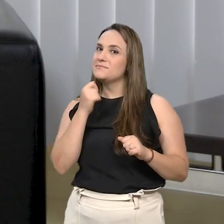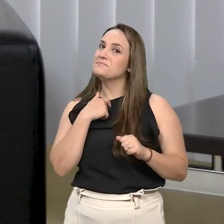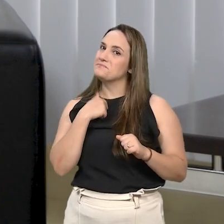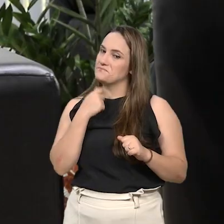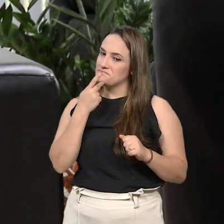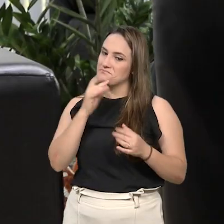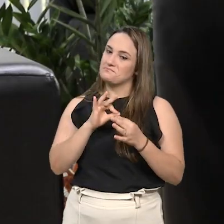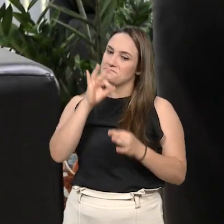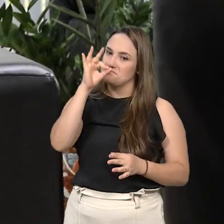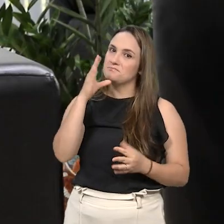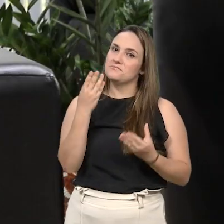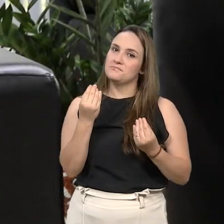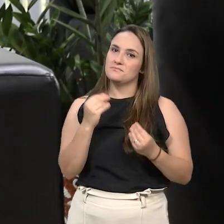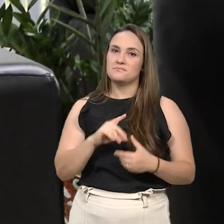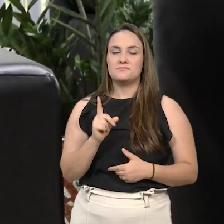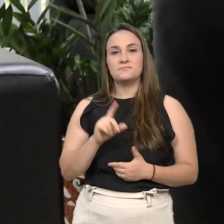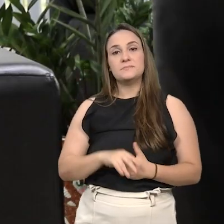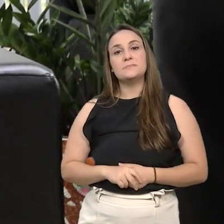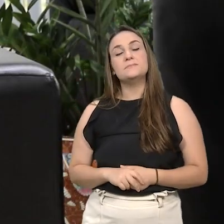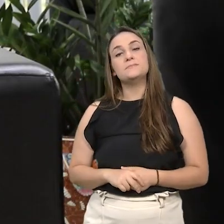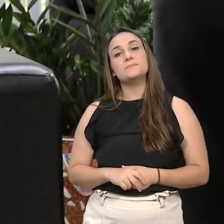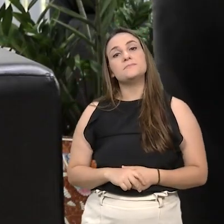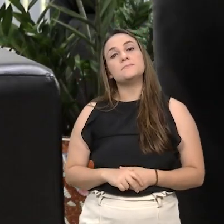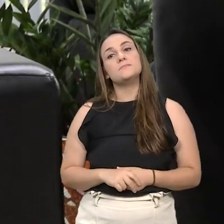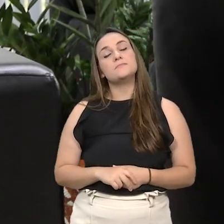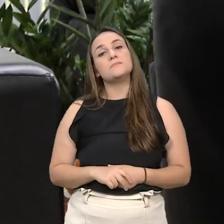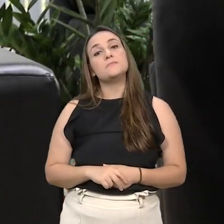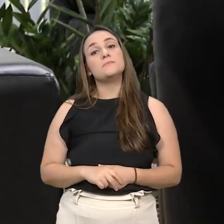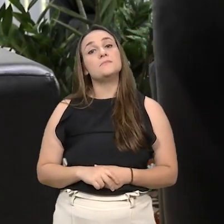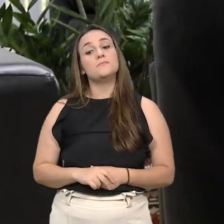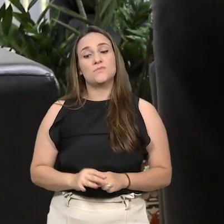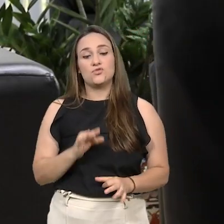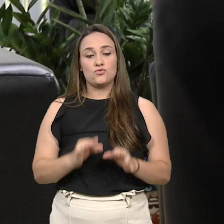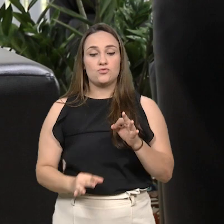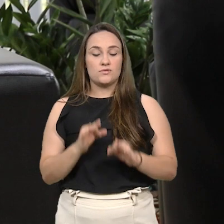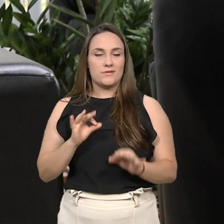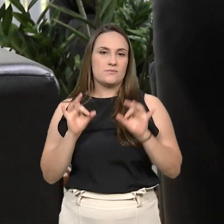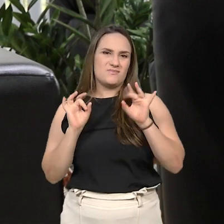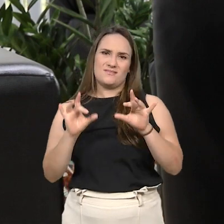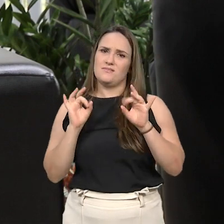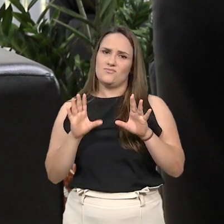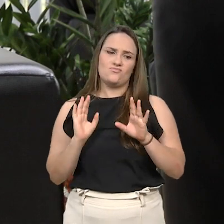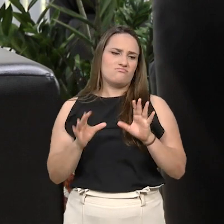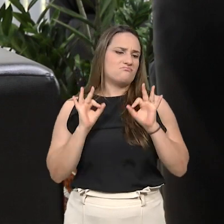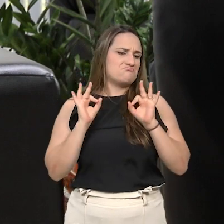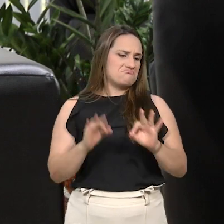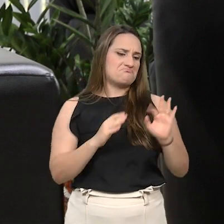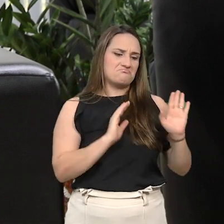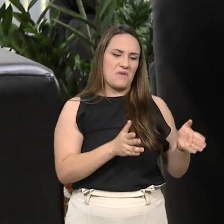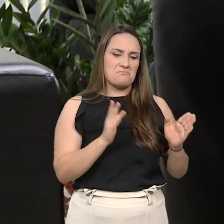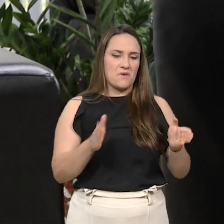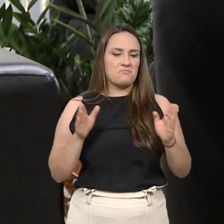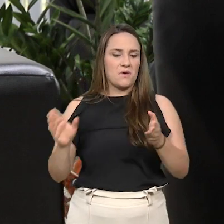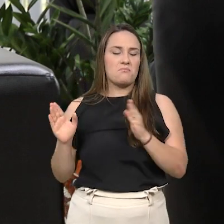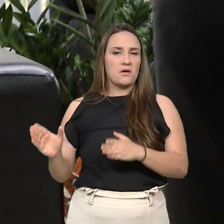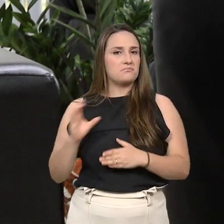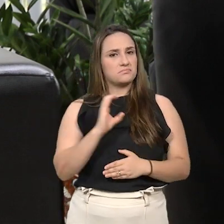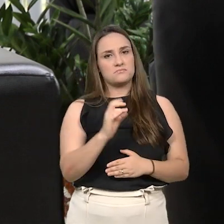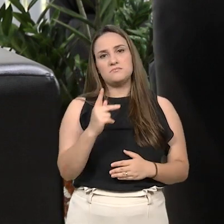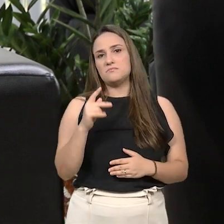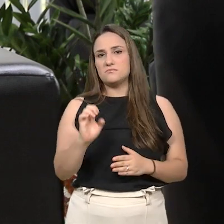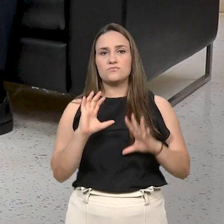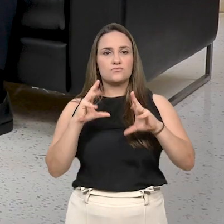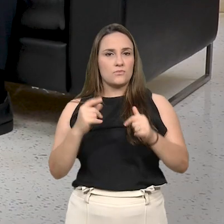situação, Fernanda, eu sei que eu estou um pouco me alongando, mas se nós pegarmos hoje, por exemplo, os juizados já estão absolutamente em dia no que diz